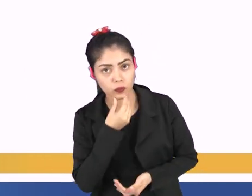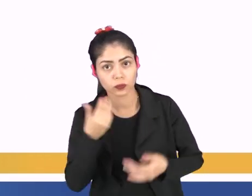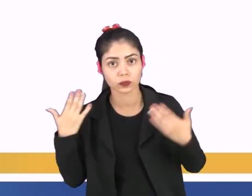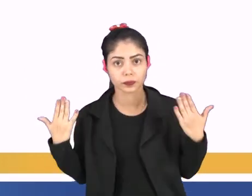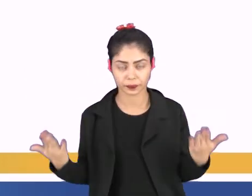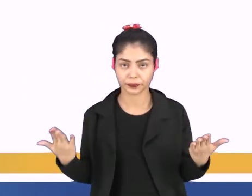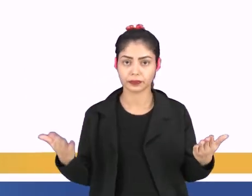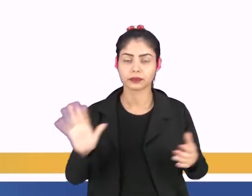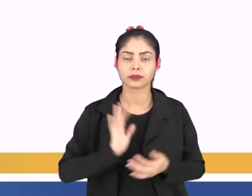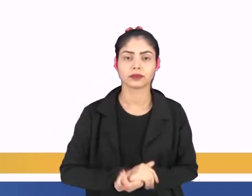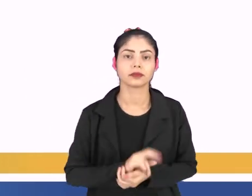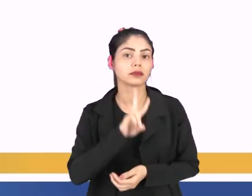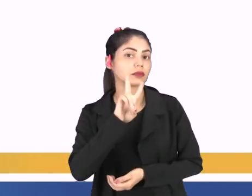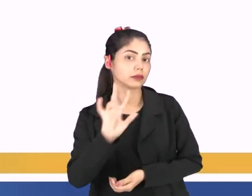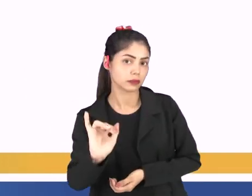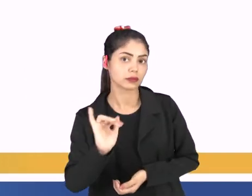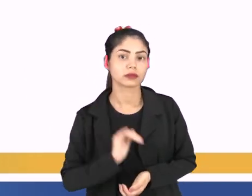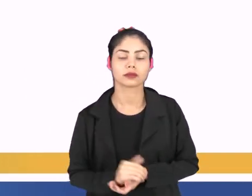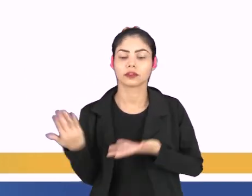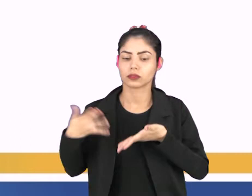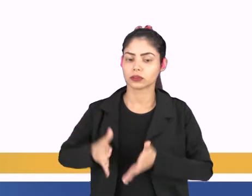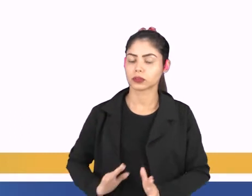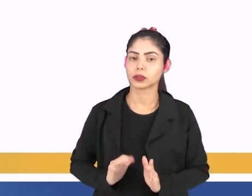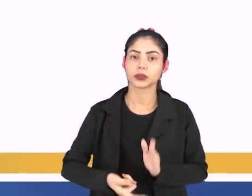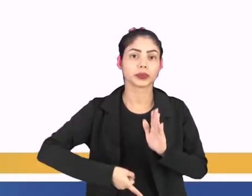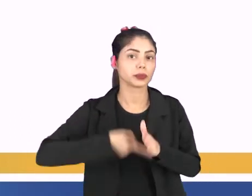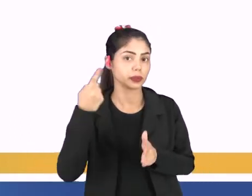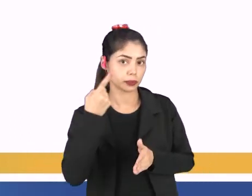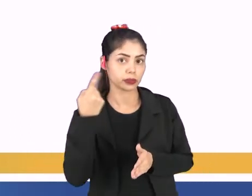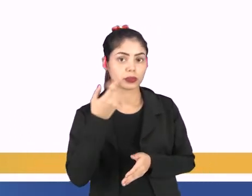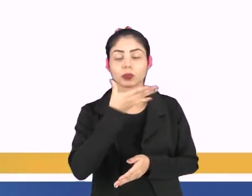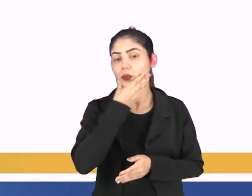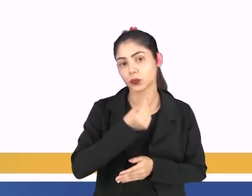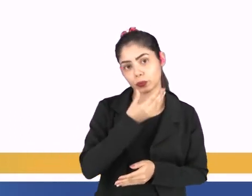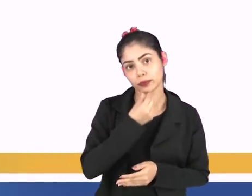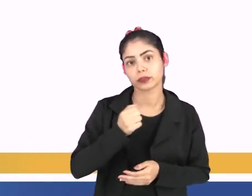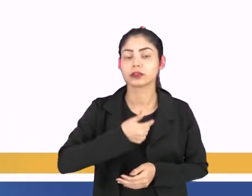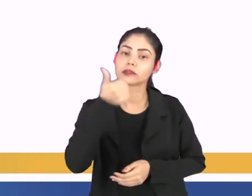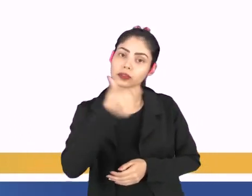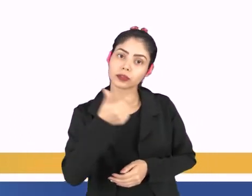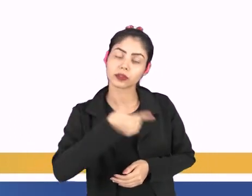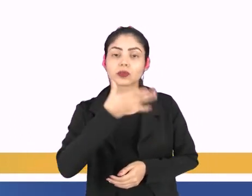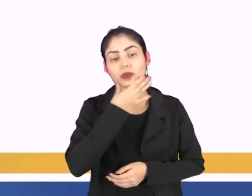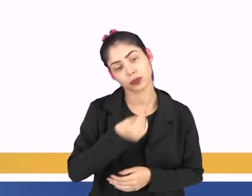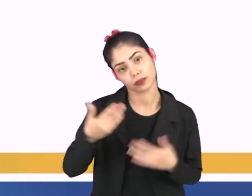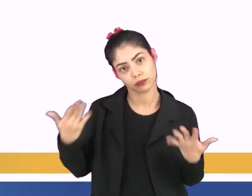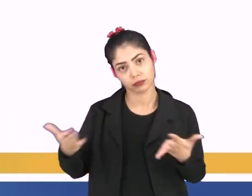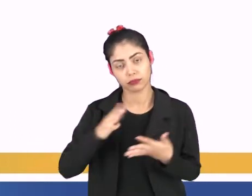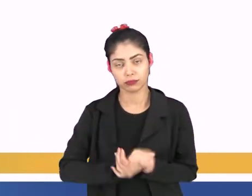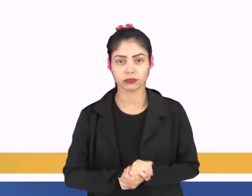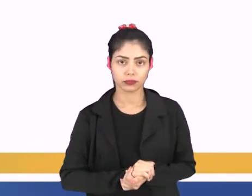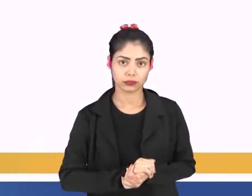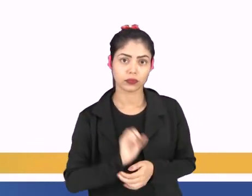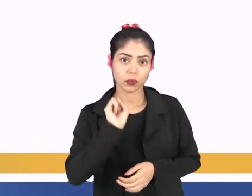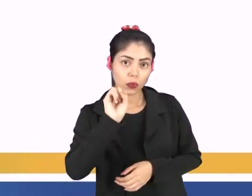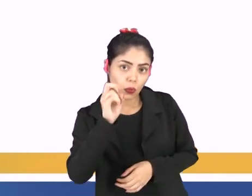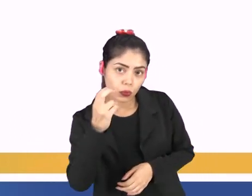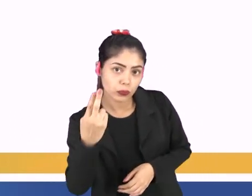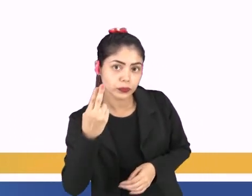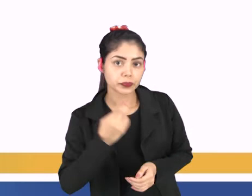caso vai acontecer o nascimento do primeiro como masculino e o segundo como masculino.